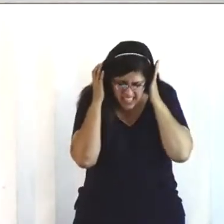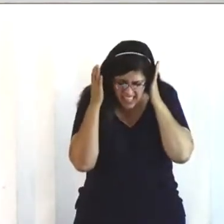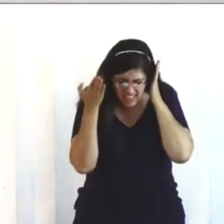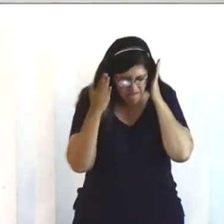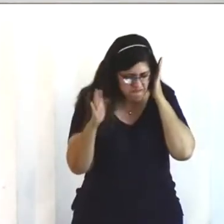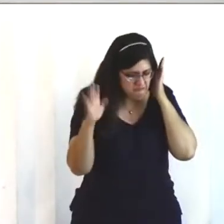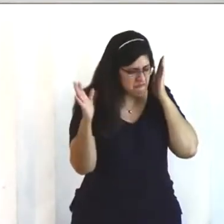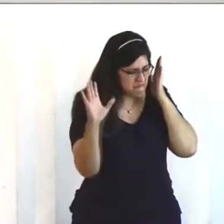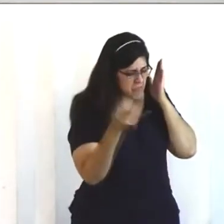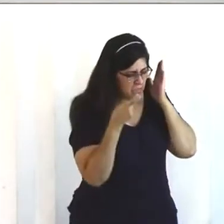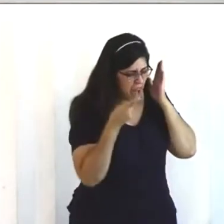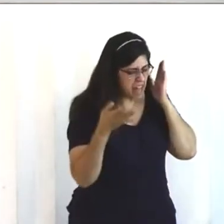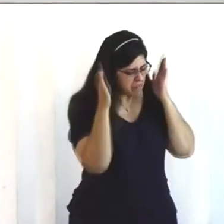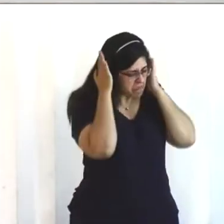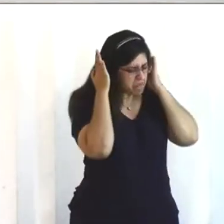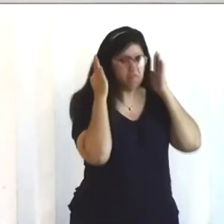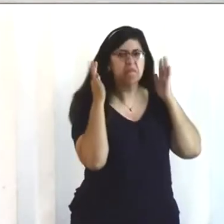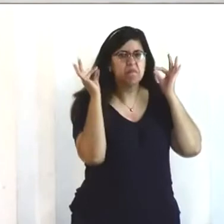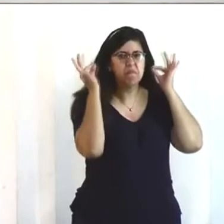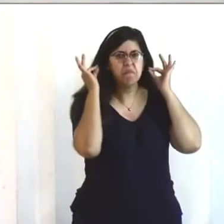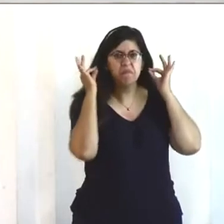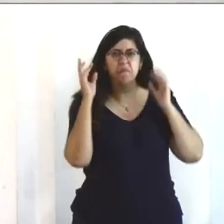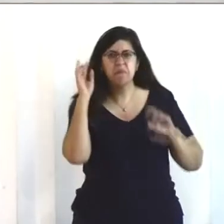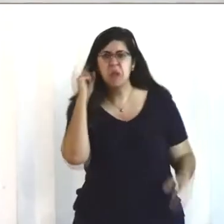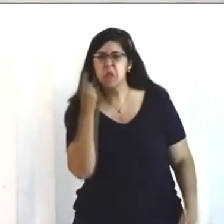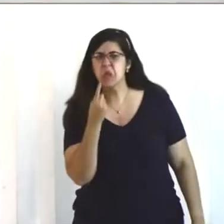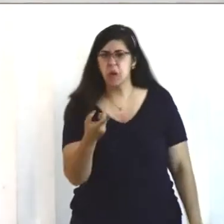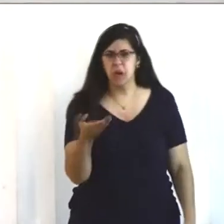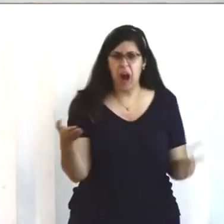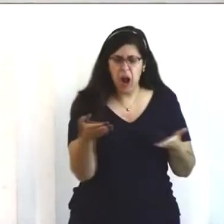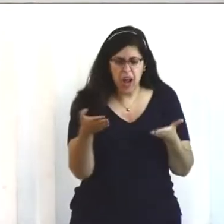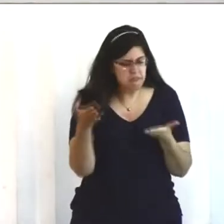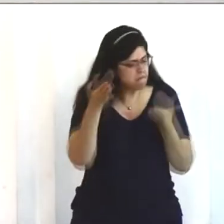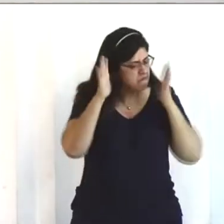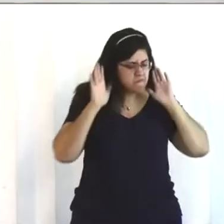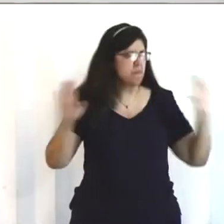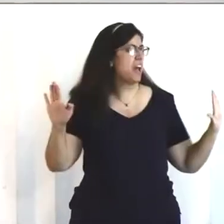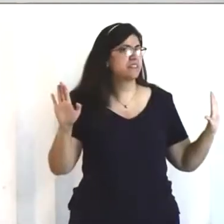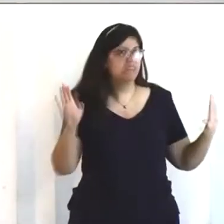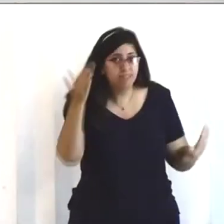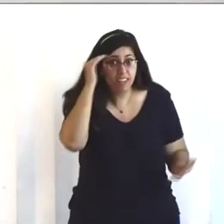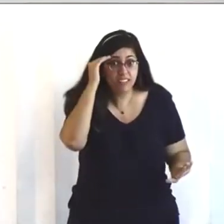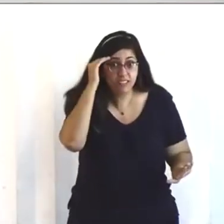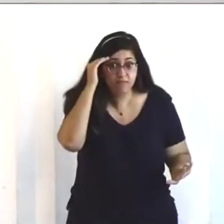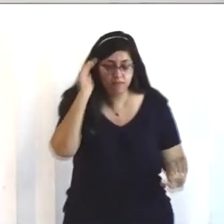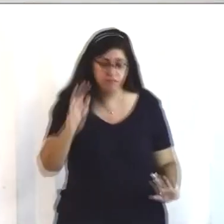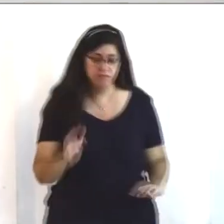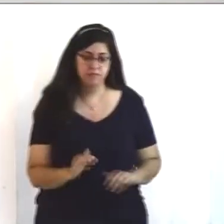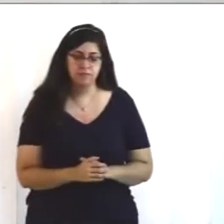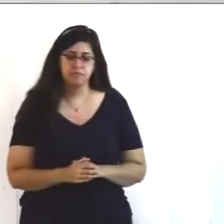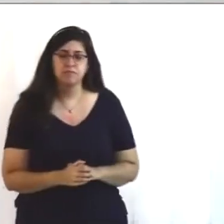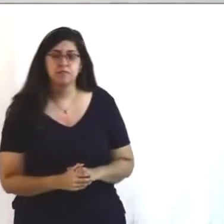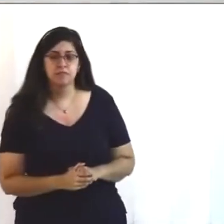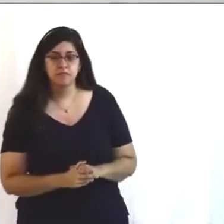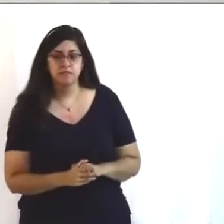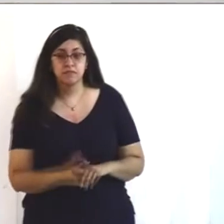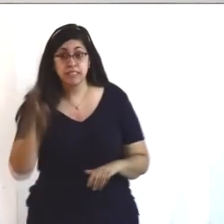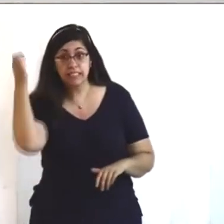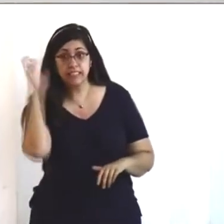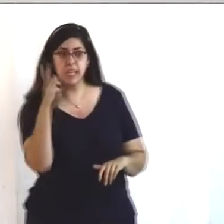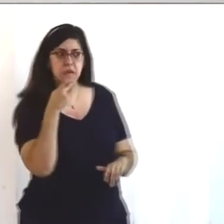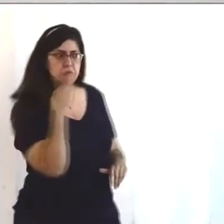disposição contrária às coisas de Deus, depois de ter sido ensinado acerca das coisas de Deus, vai culminar com a